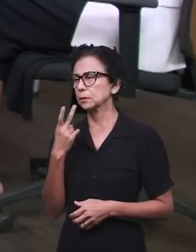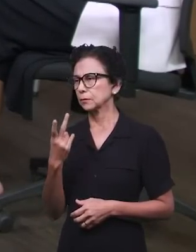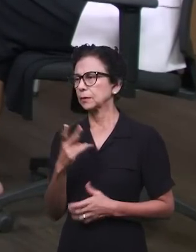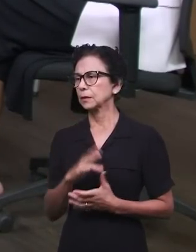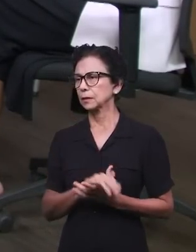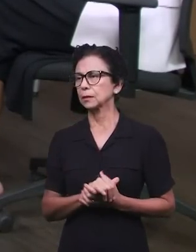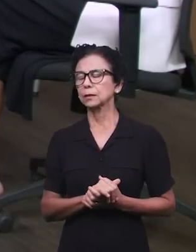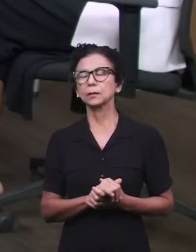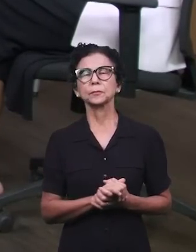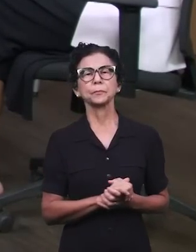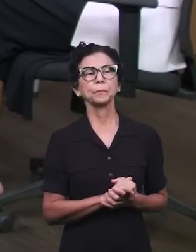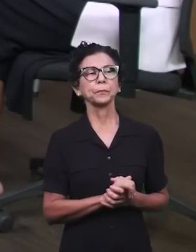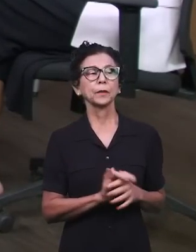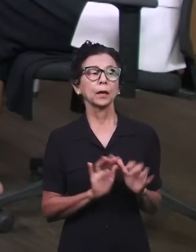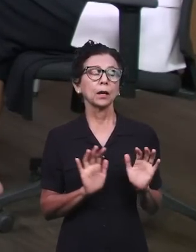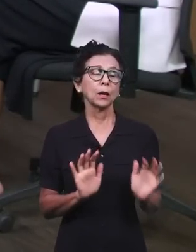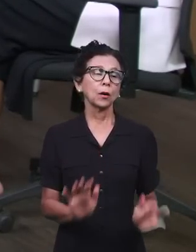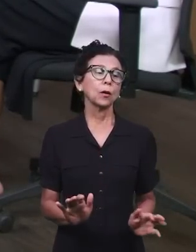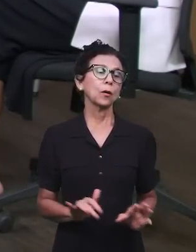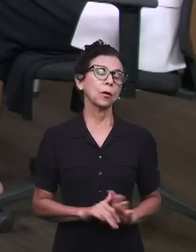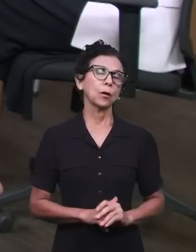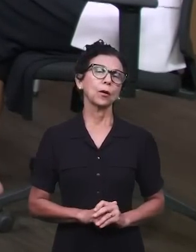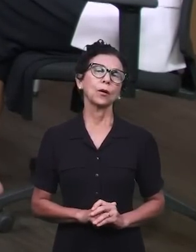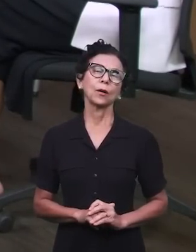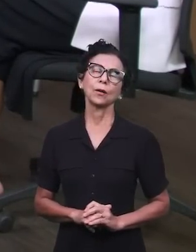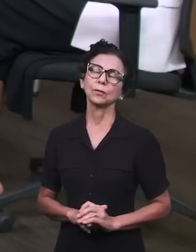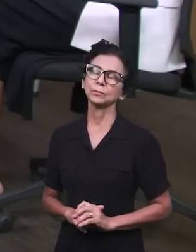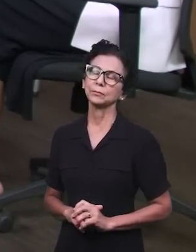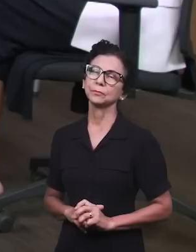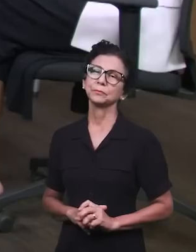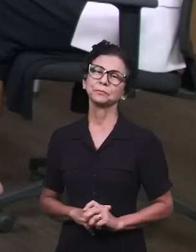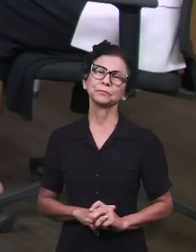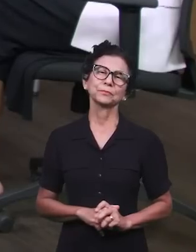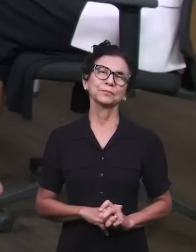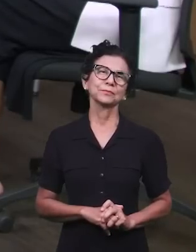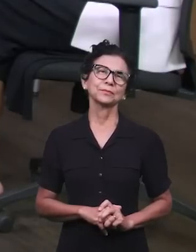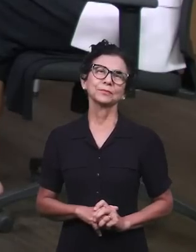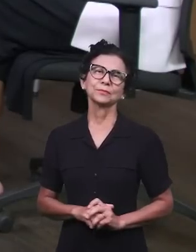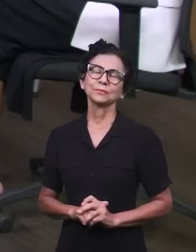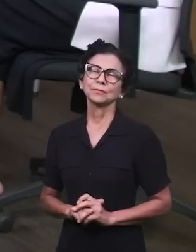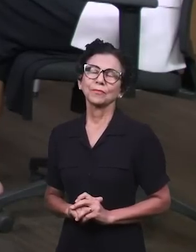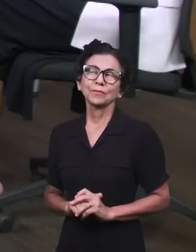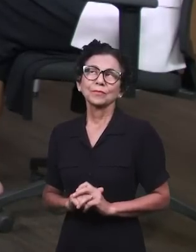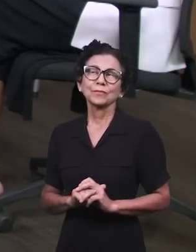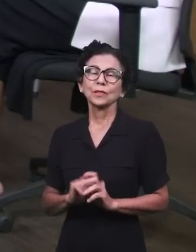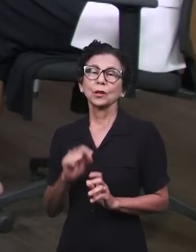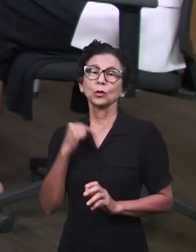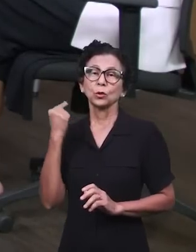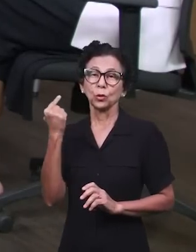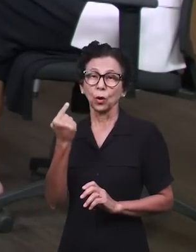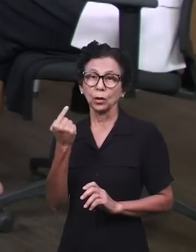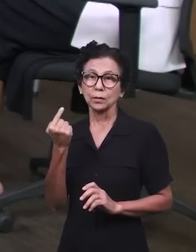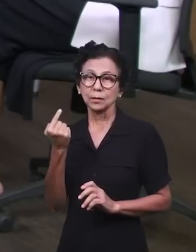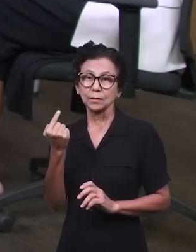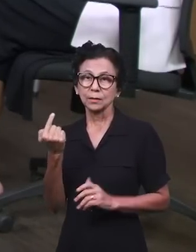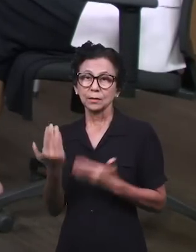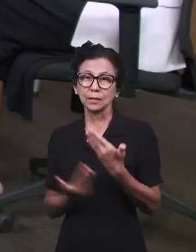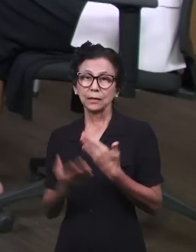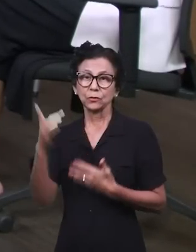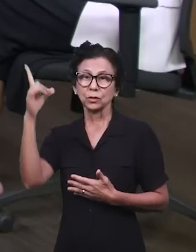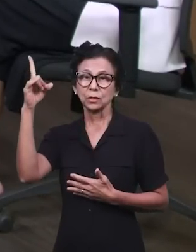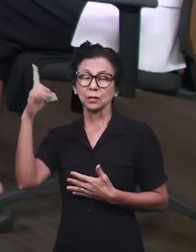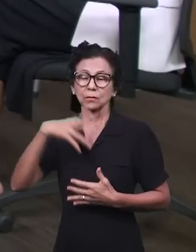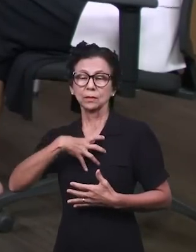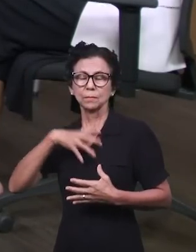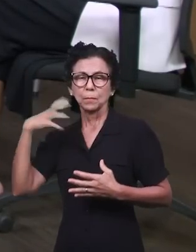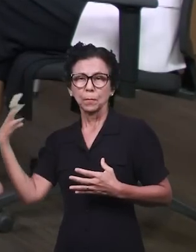né? Que diz o seguinte: olha, as sombras das tuas asas fazem um lugar protegido, que é do Senhor.